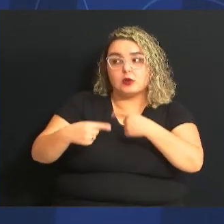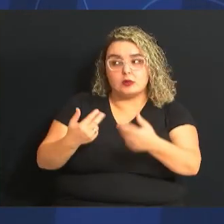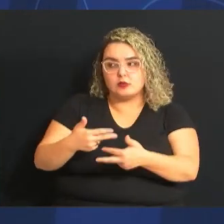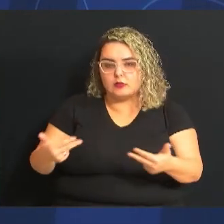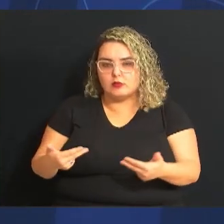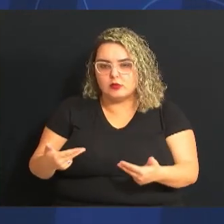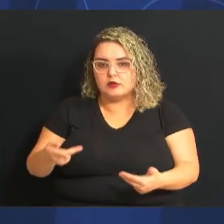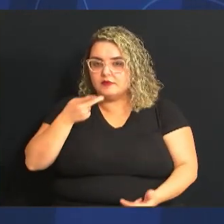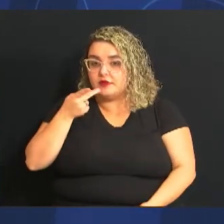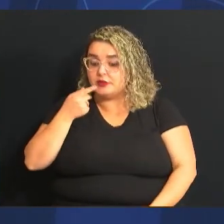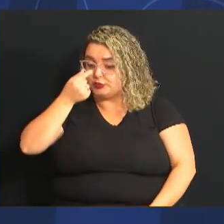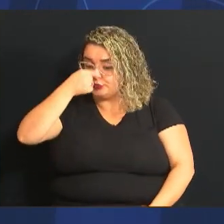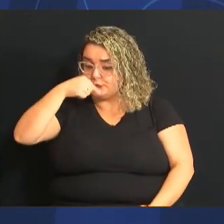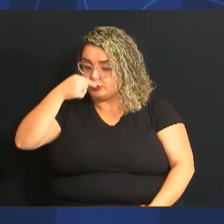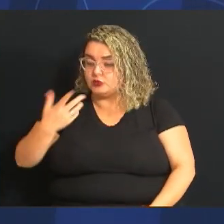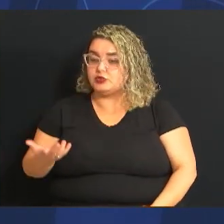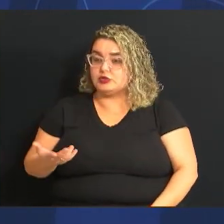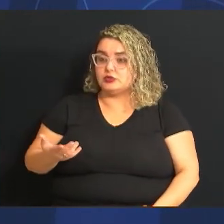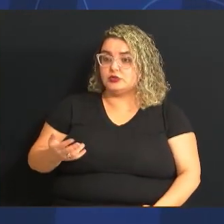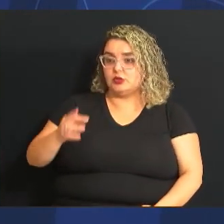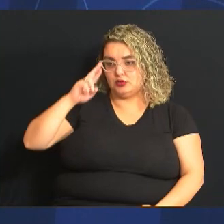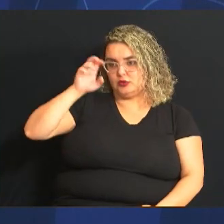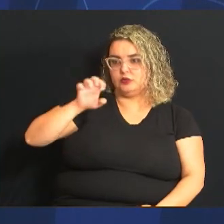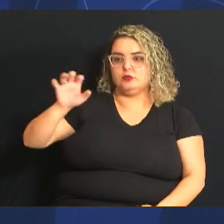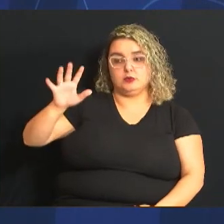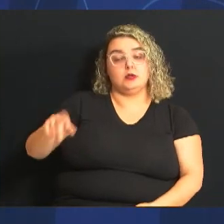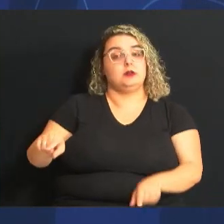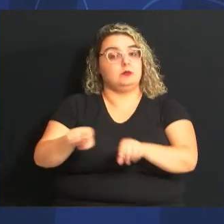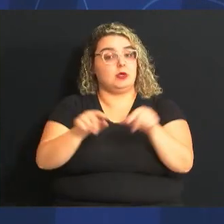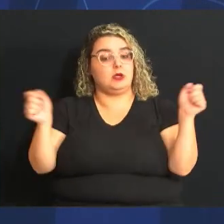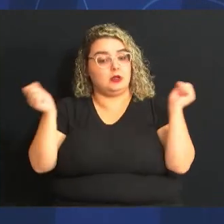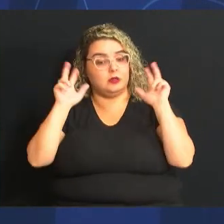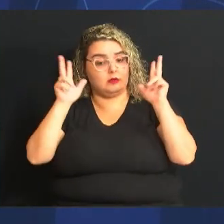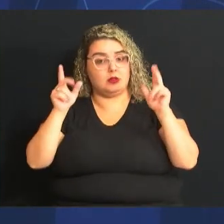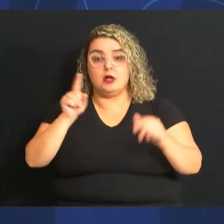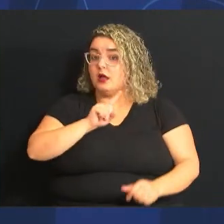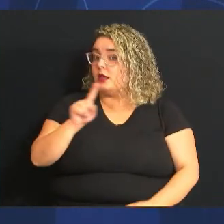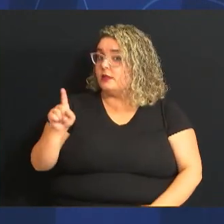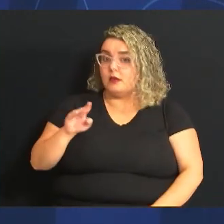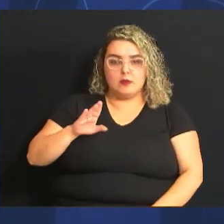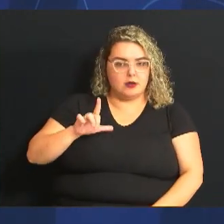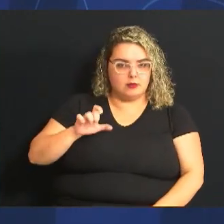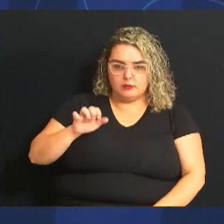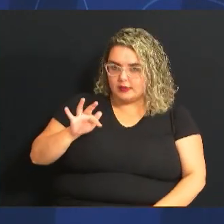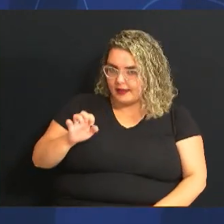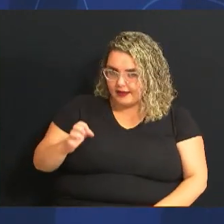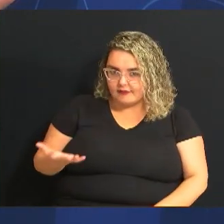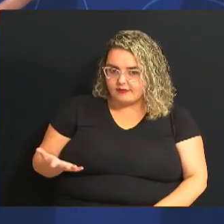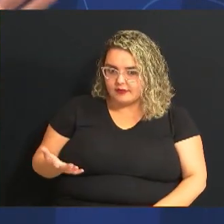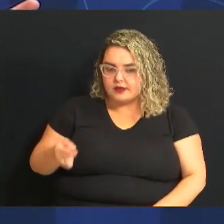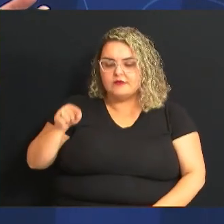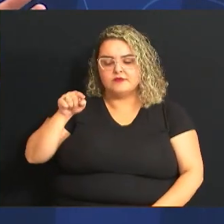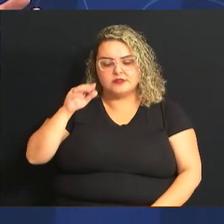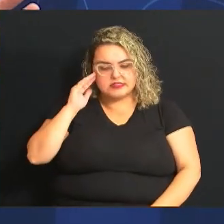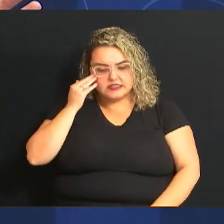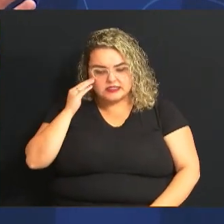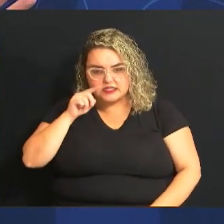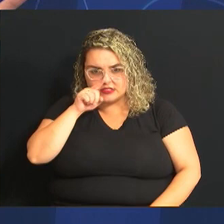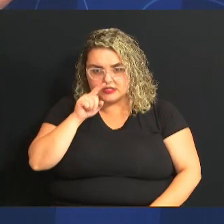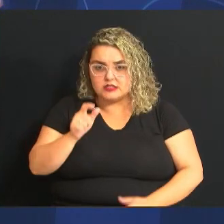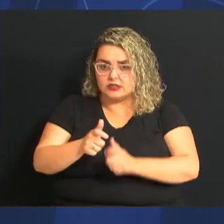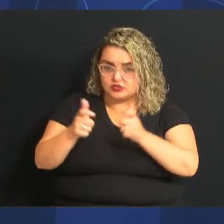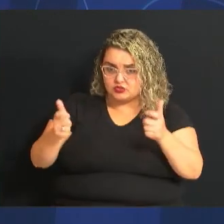responsáveis. 12:00 mais 30 minutos, vamos fazer o seguinte, primeiro e último intervalo aqui no nosso telejornal no Câmara Notícia e